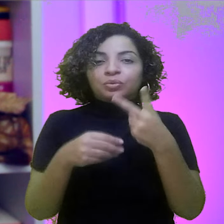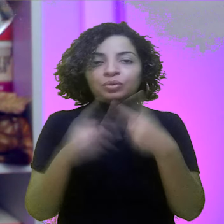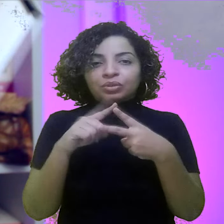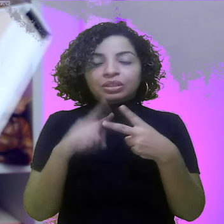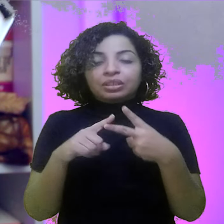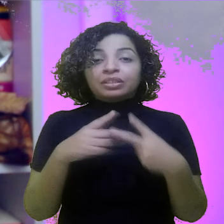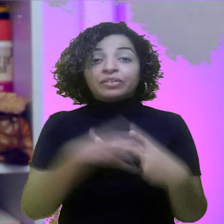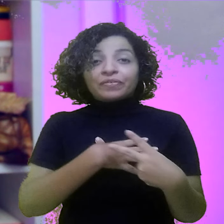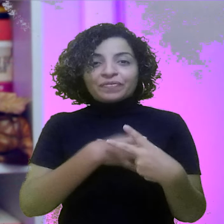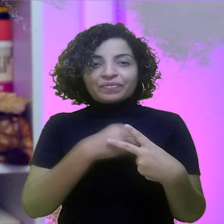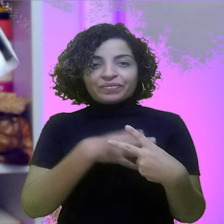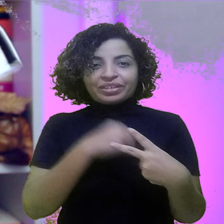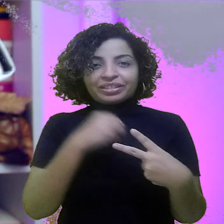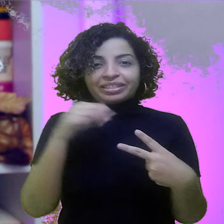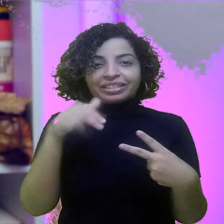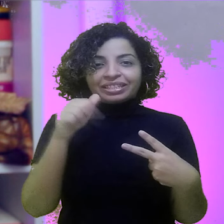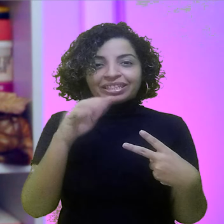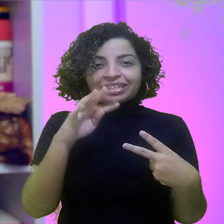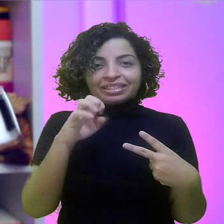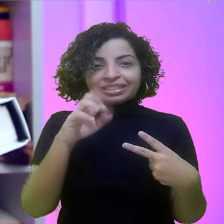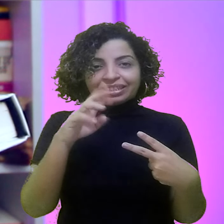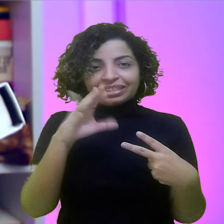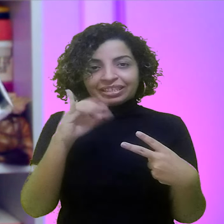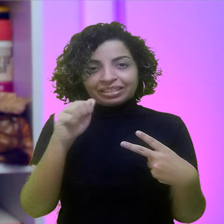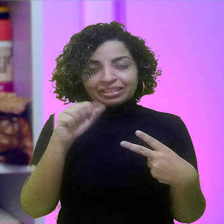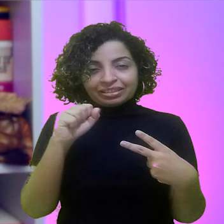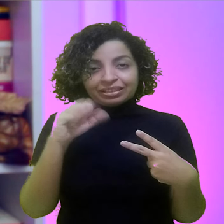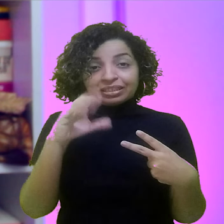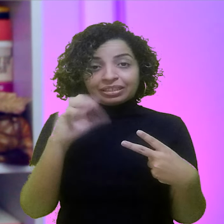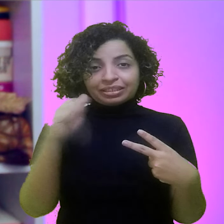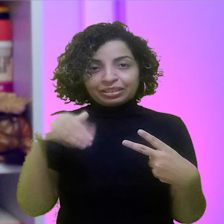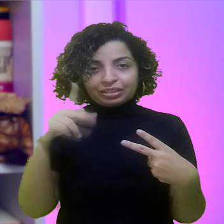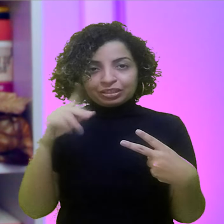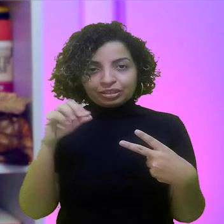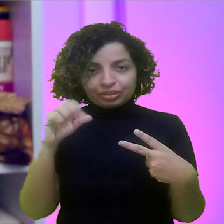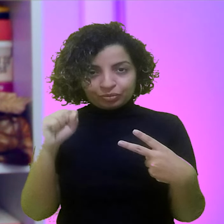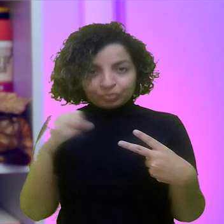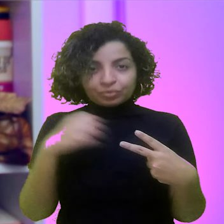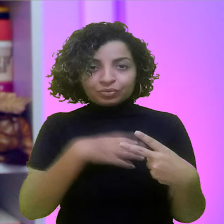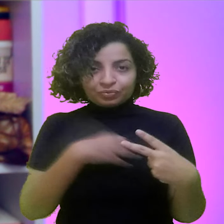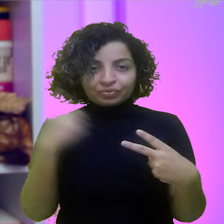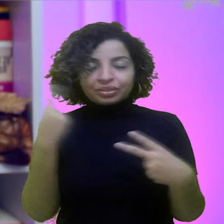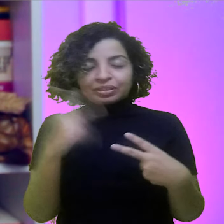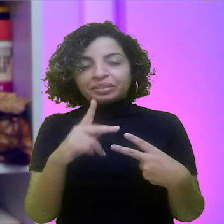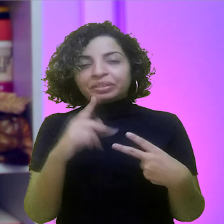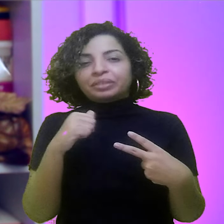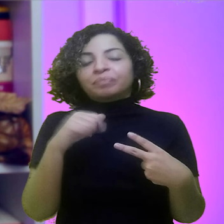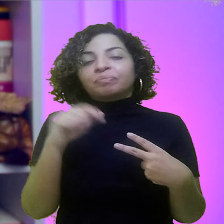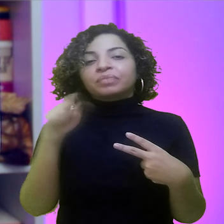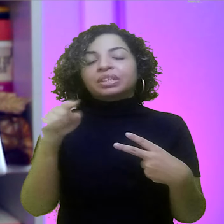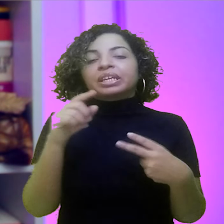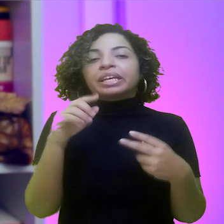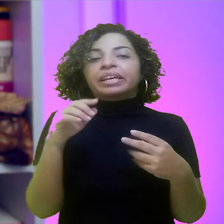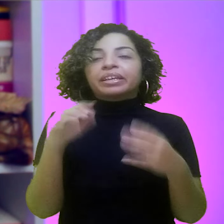Natessa Campos, filha do Moreira e escritora também, e foram lançados num programa cultural do Governo do Estado.